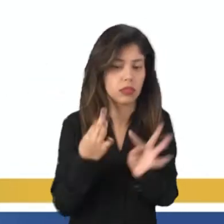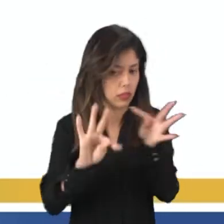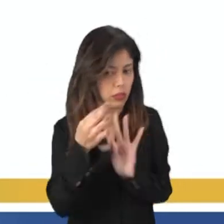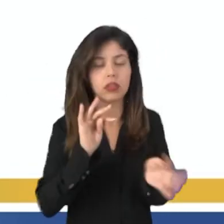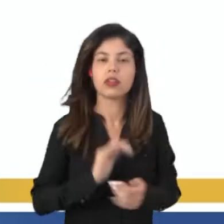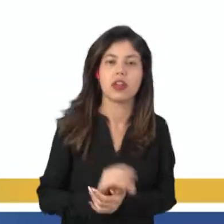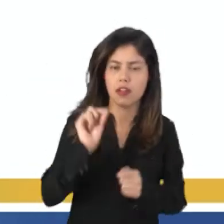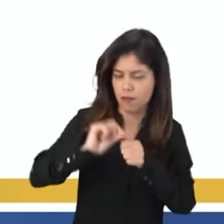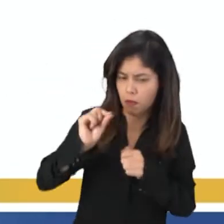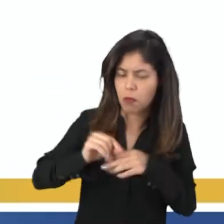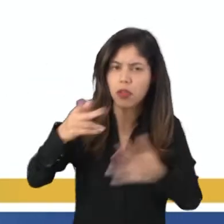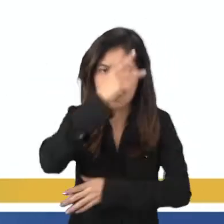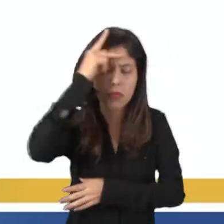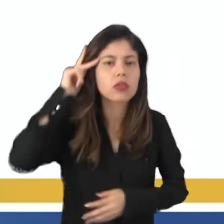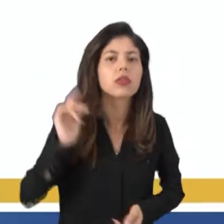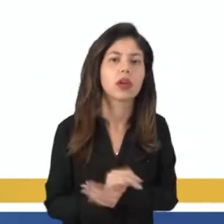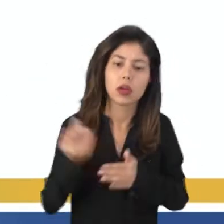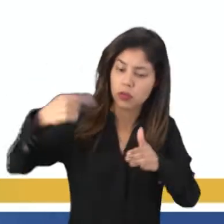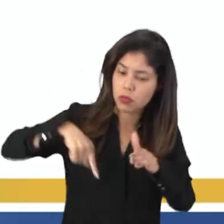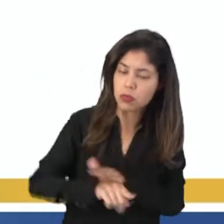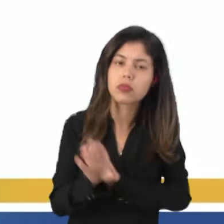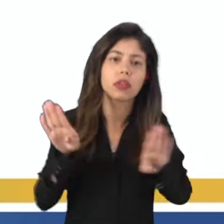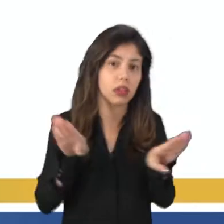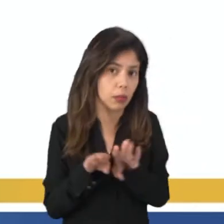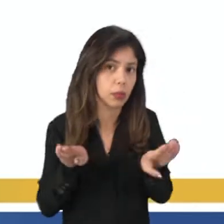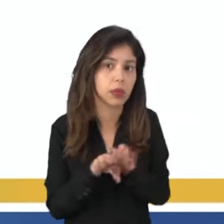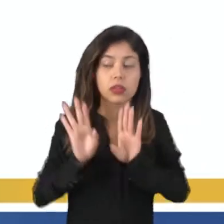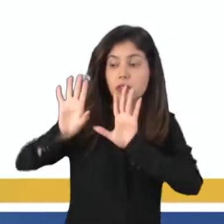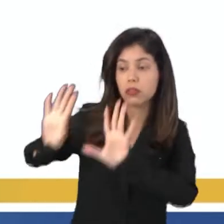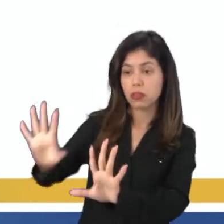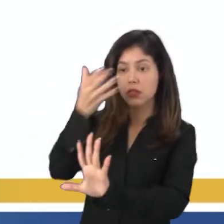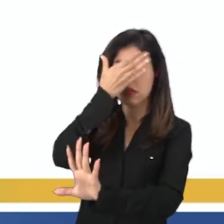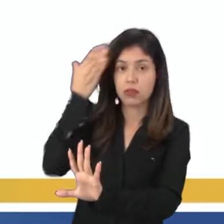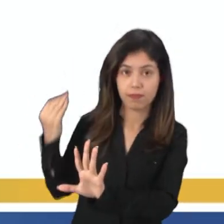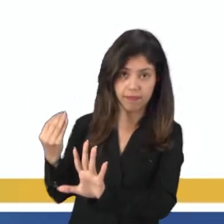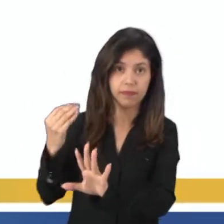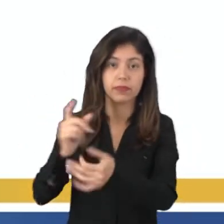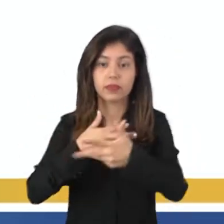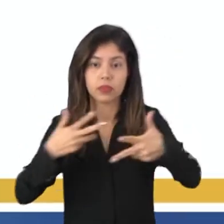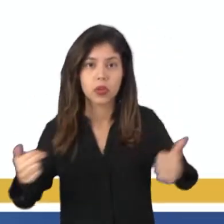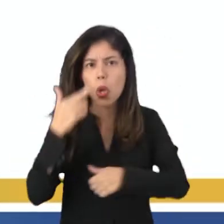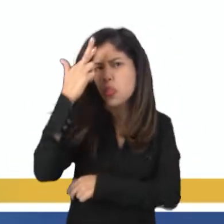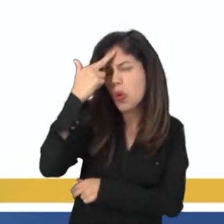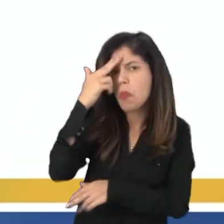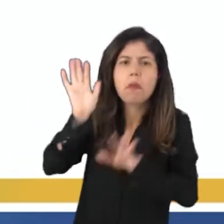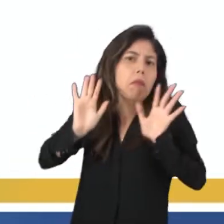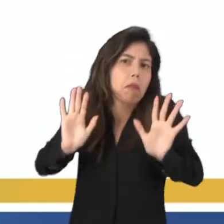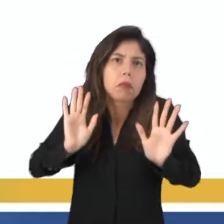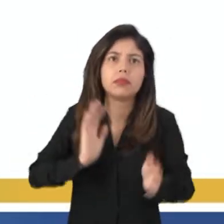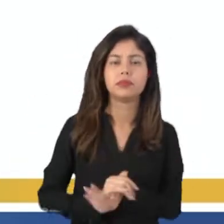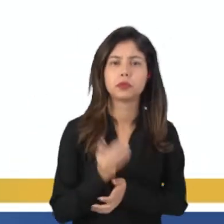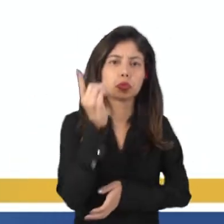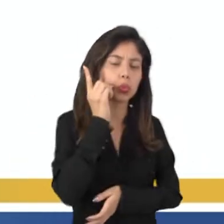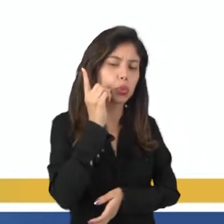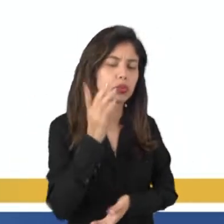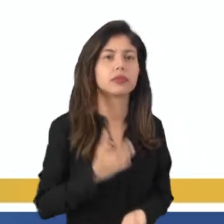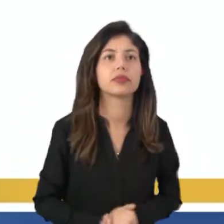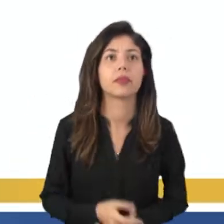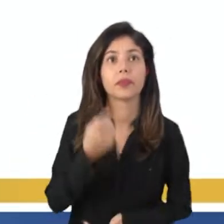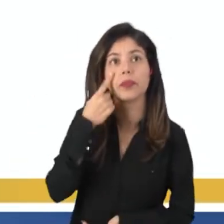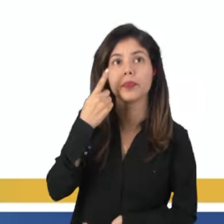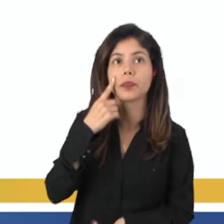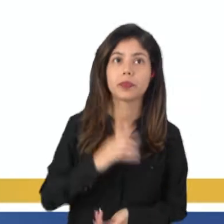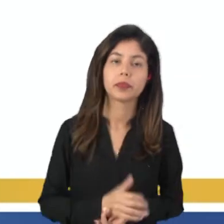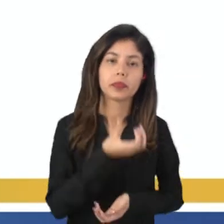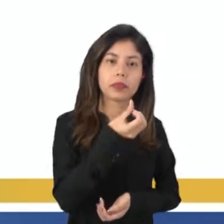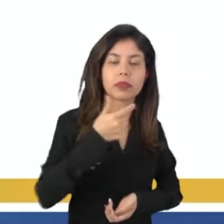tecnologia faz com que as pessoas, inclusive, deixem de fazer coisas que são corriqueiras do dia a dia. Olha só esse índice